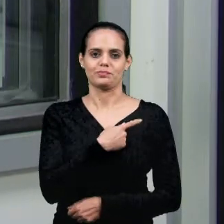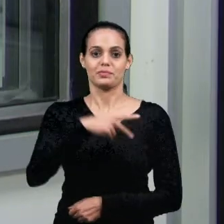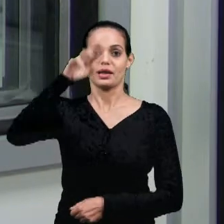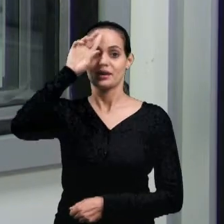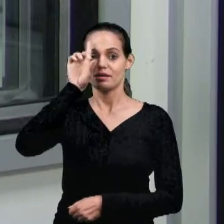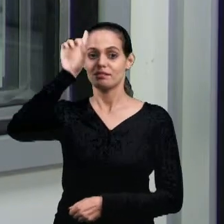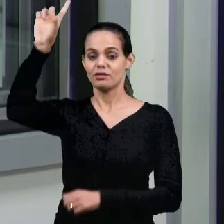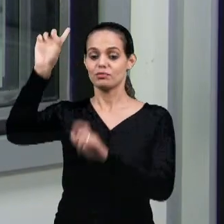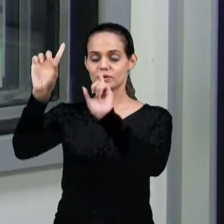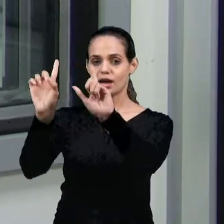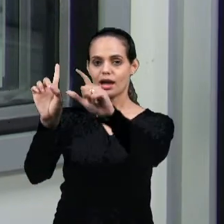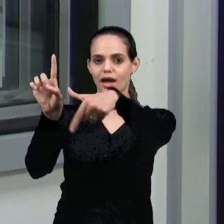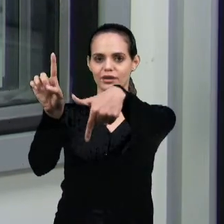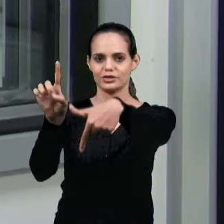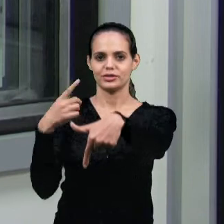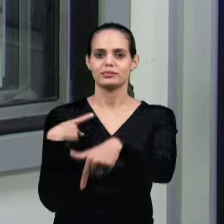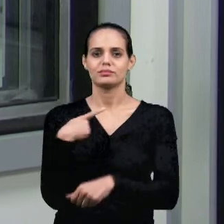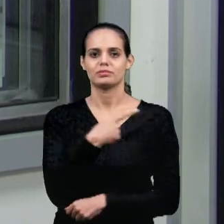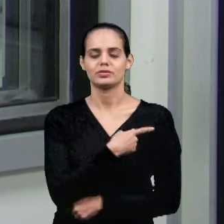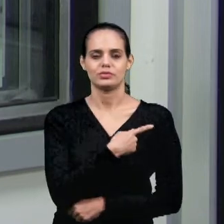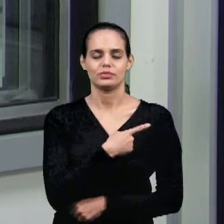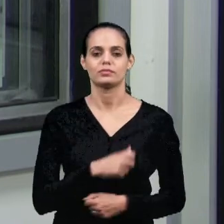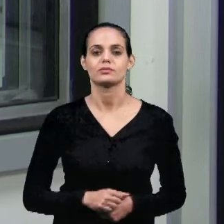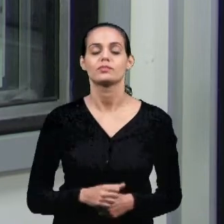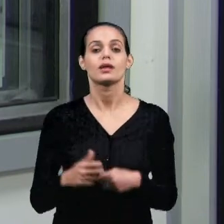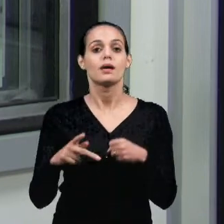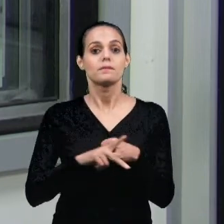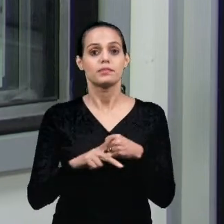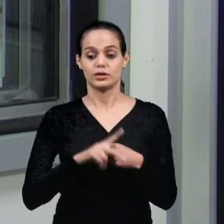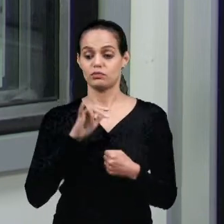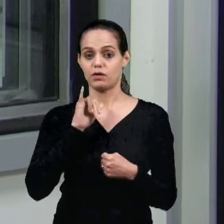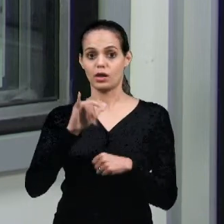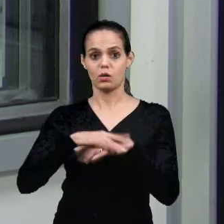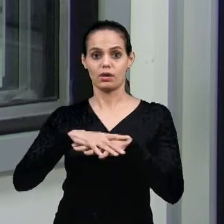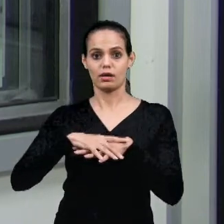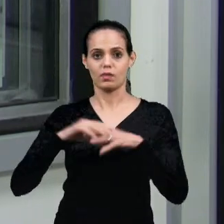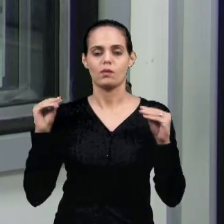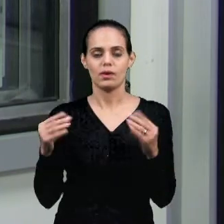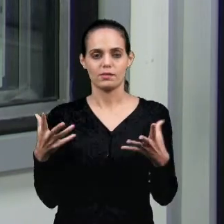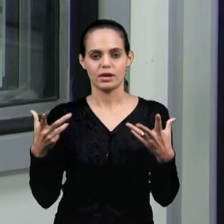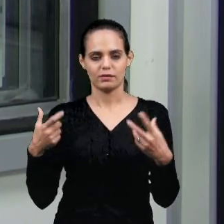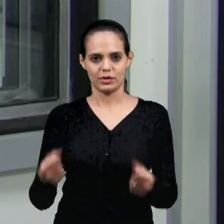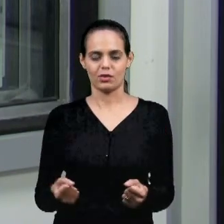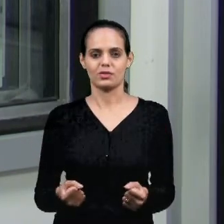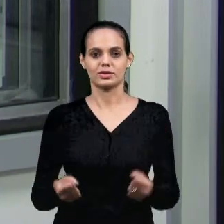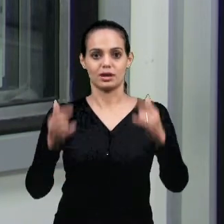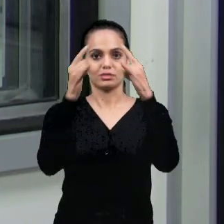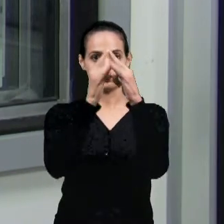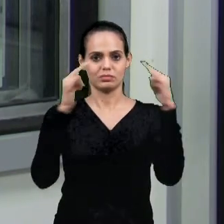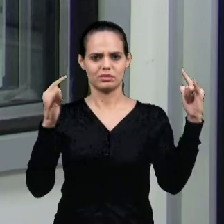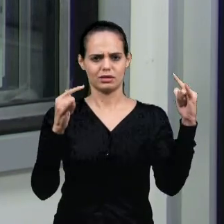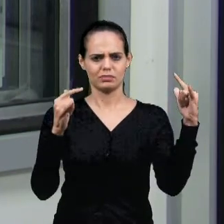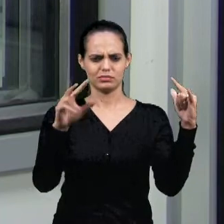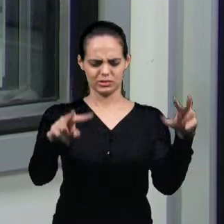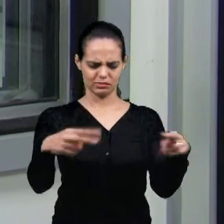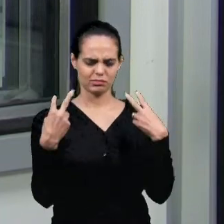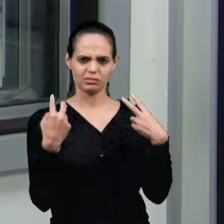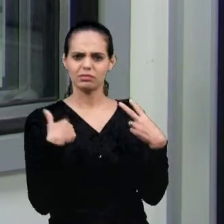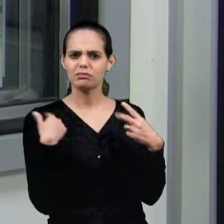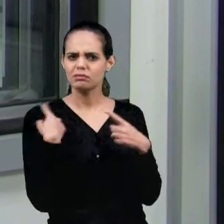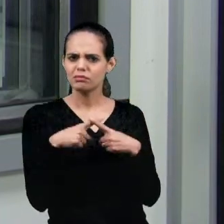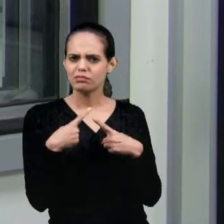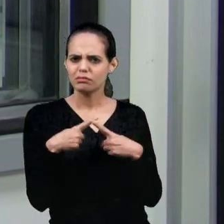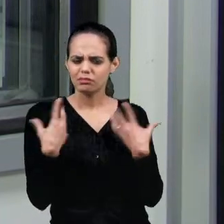Como disse Pedro, ali naquela cura maravilhosa ali na entrada do templo, vocês estão olhando para mim por quê? Vocês estão achando que essa cura foi da